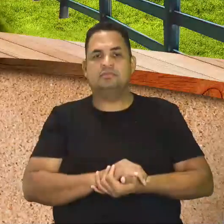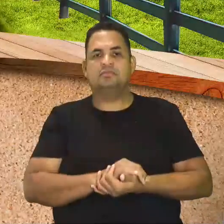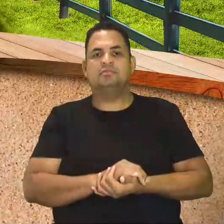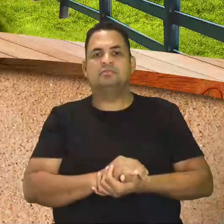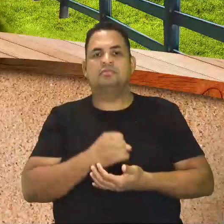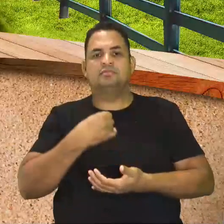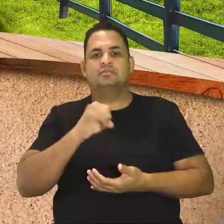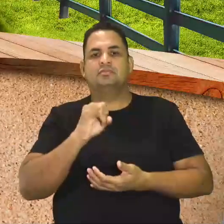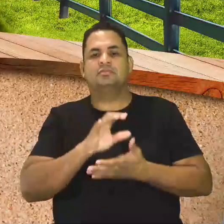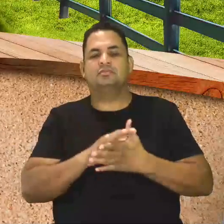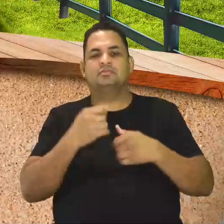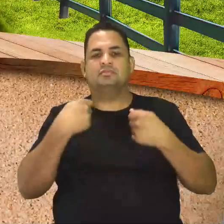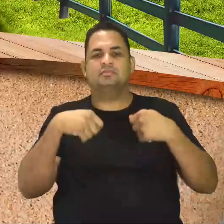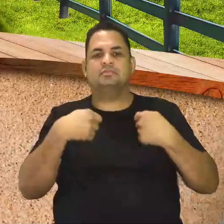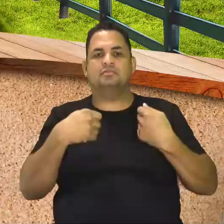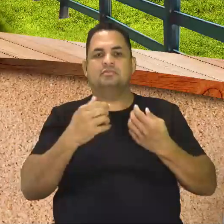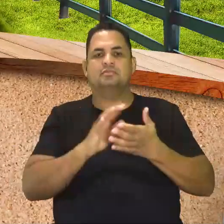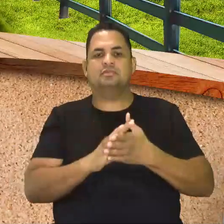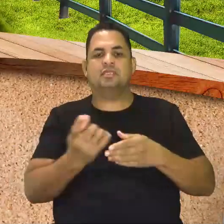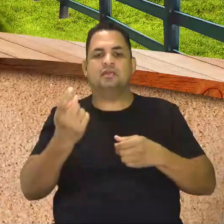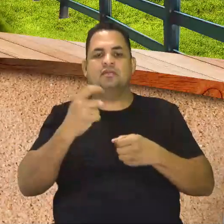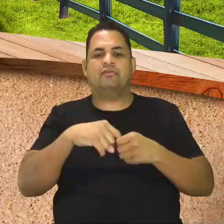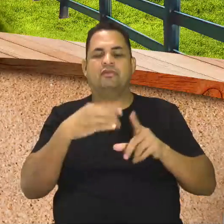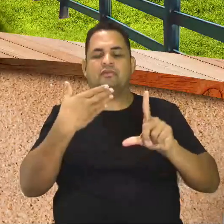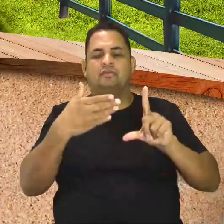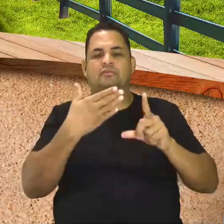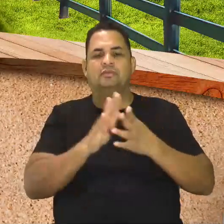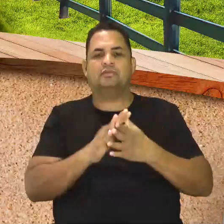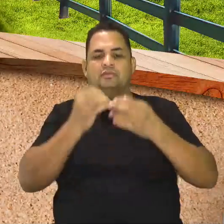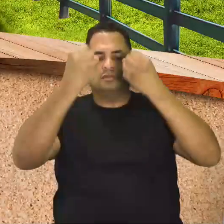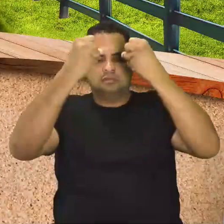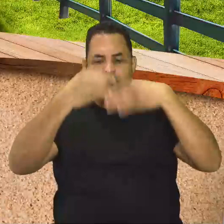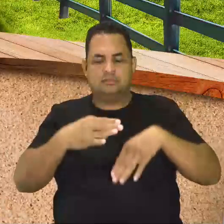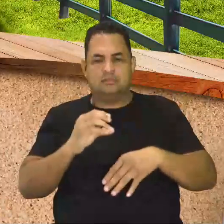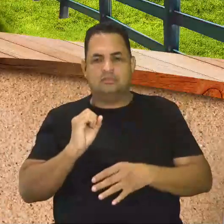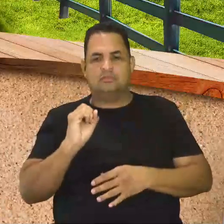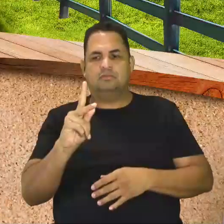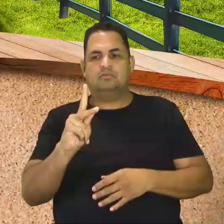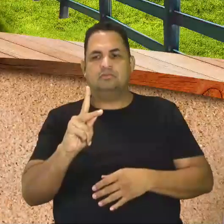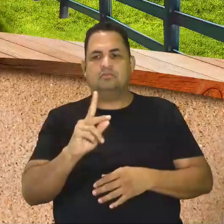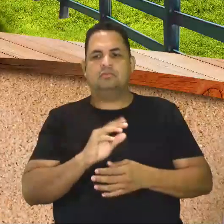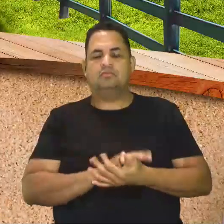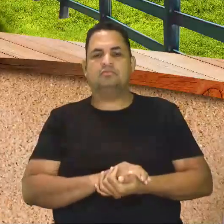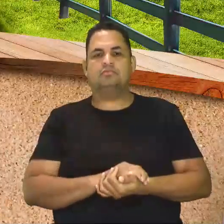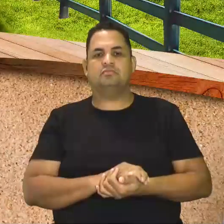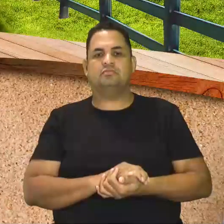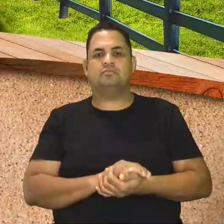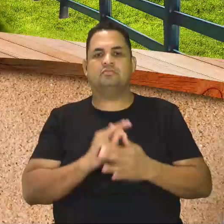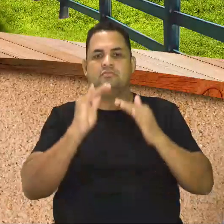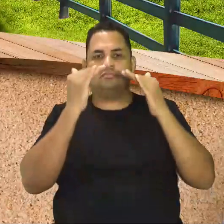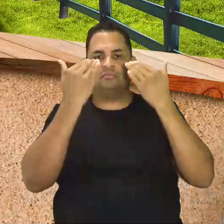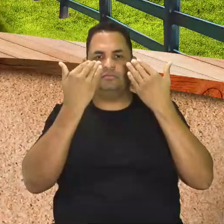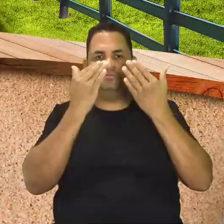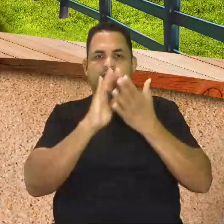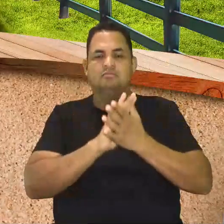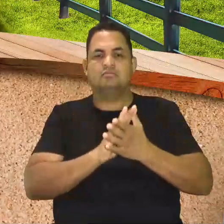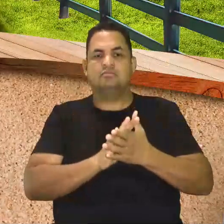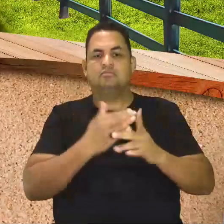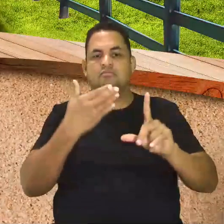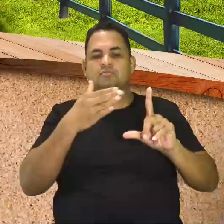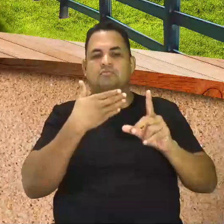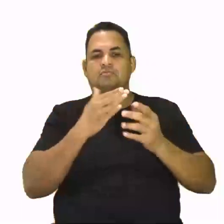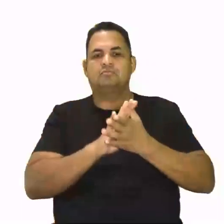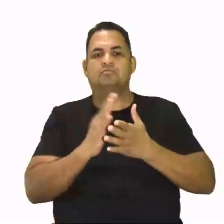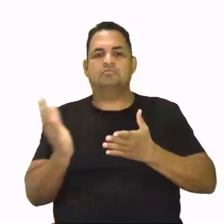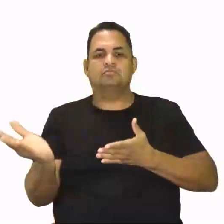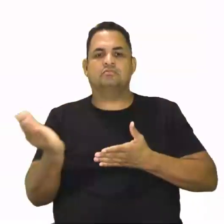Se tiver necessidade, o tio volta nos slides para explicar, ok? Então, ó, fixa o olho na tela e